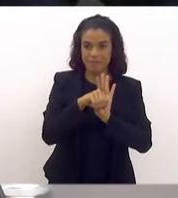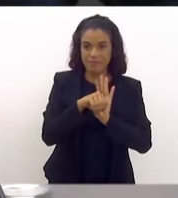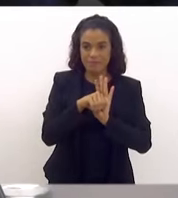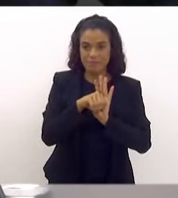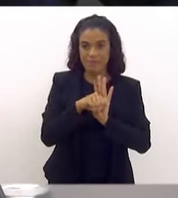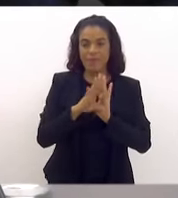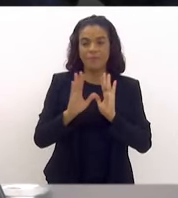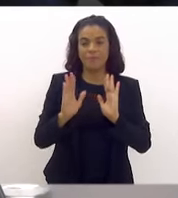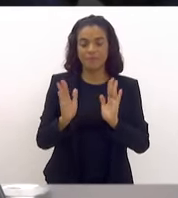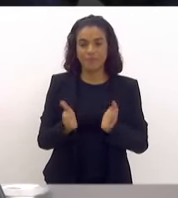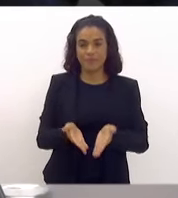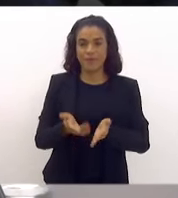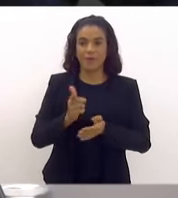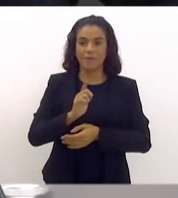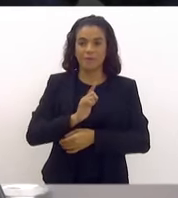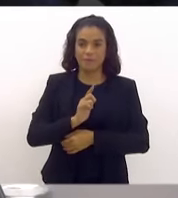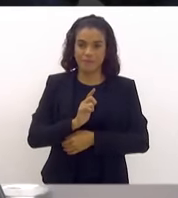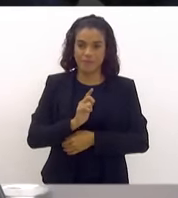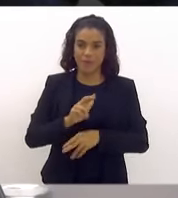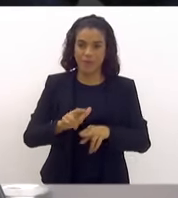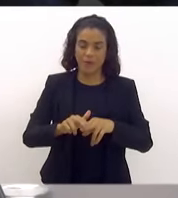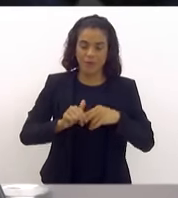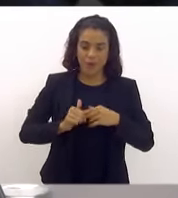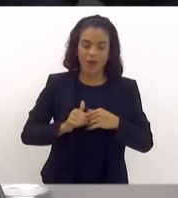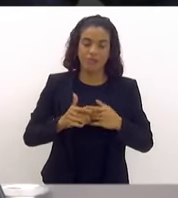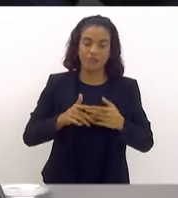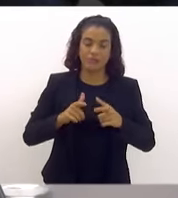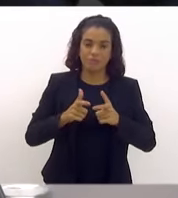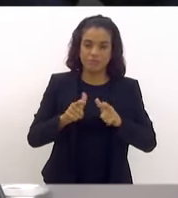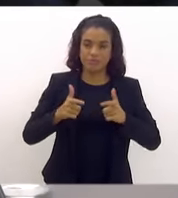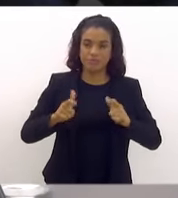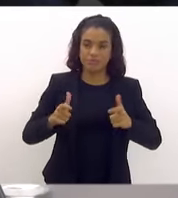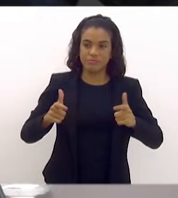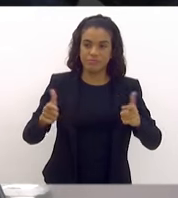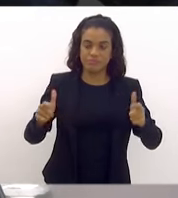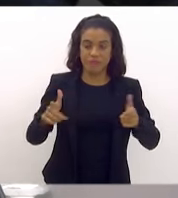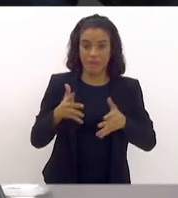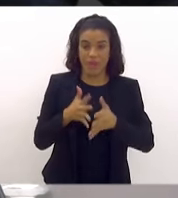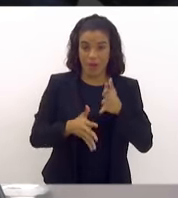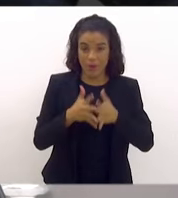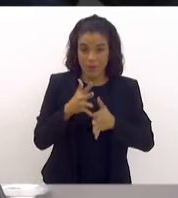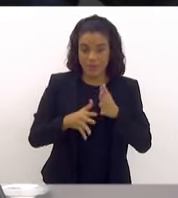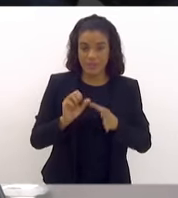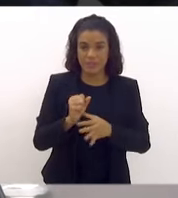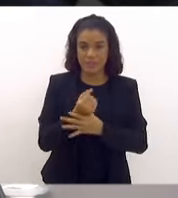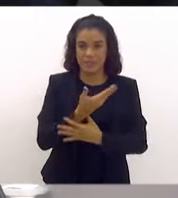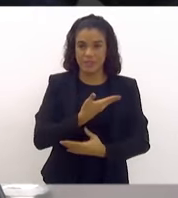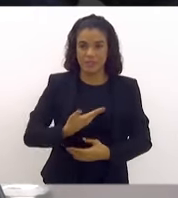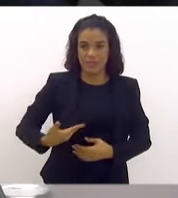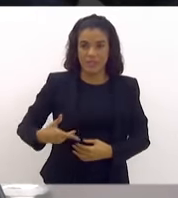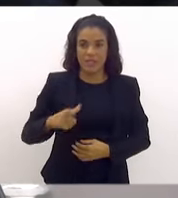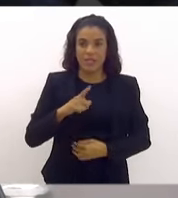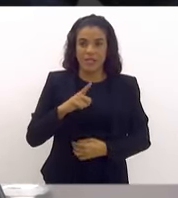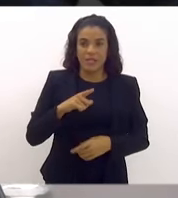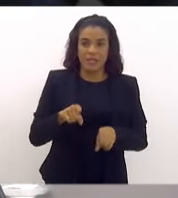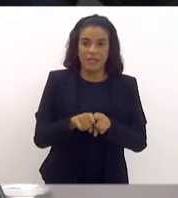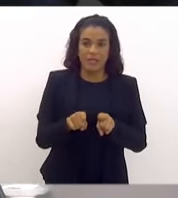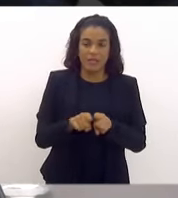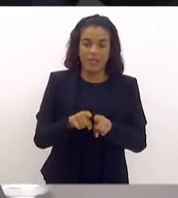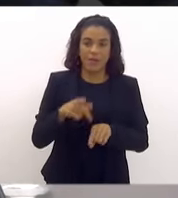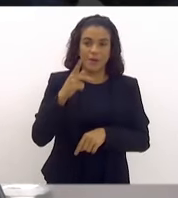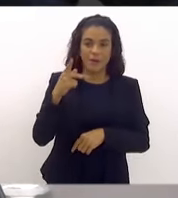razão da dimensão da da comarca e do número da complexidade da Segurança Pública existem também